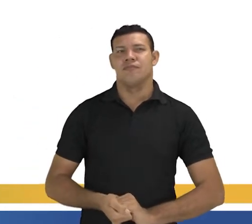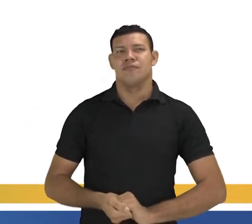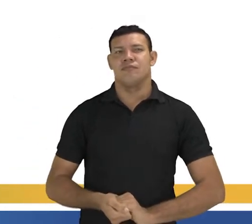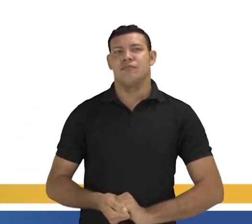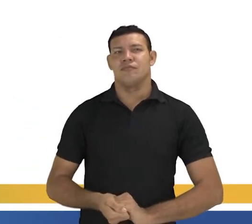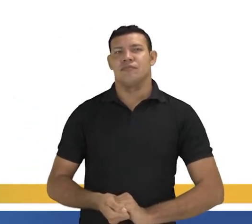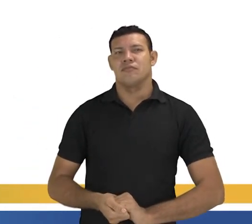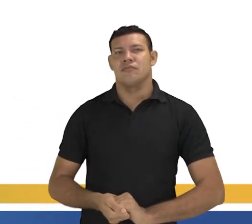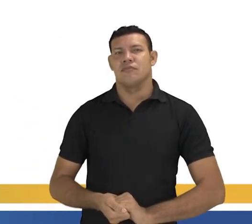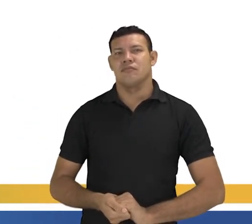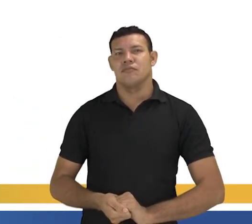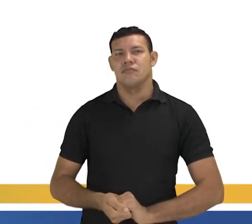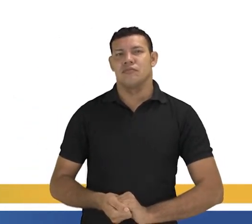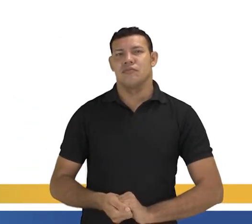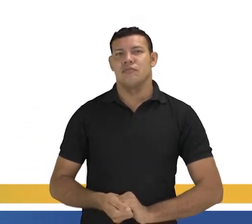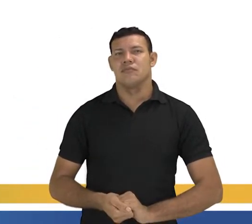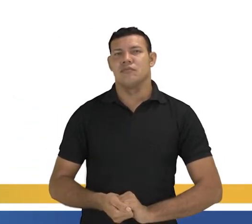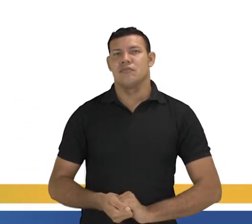Everyone's been working from home.